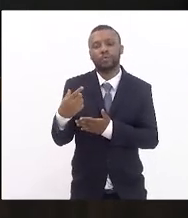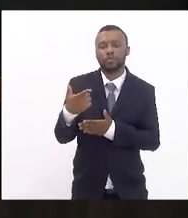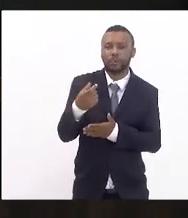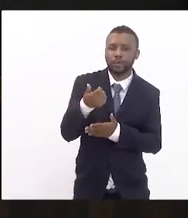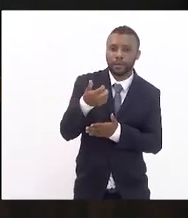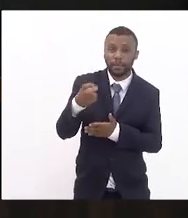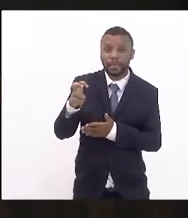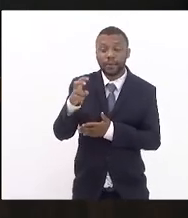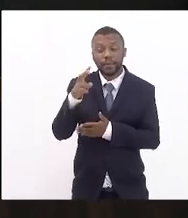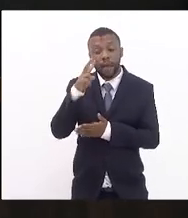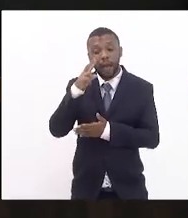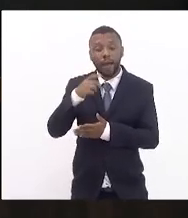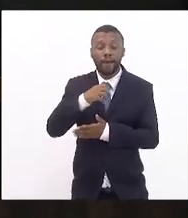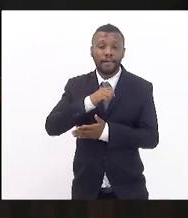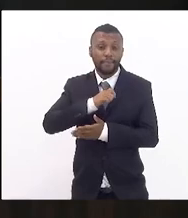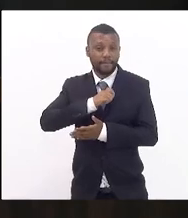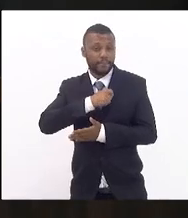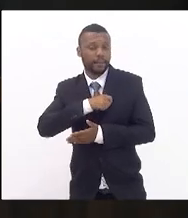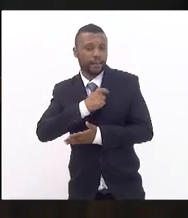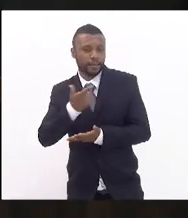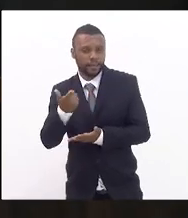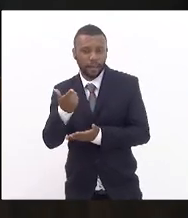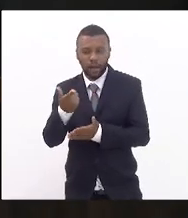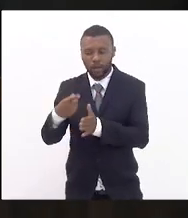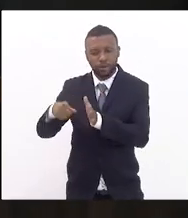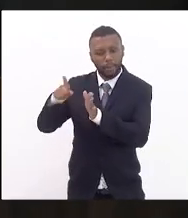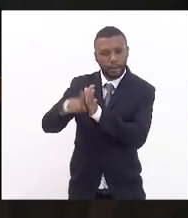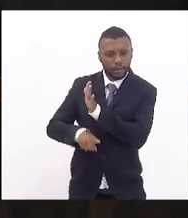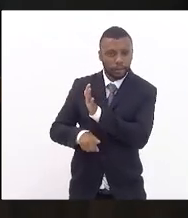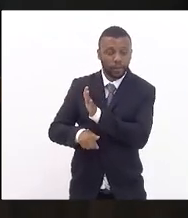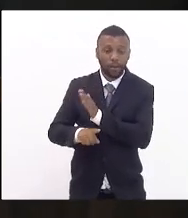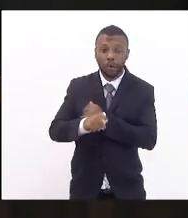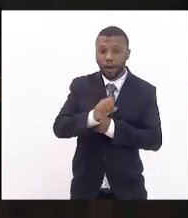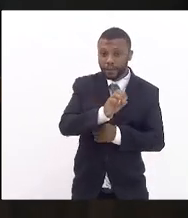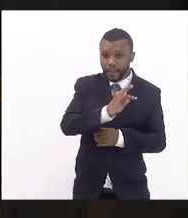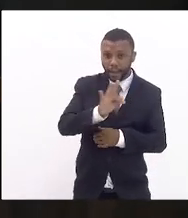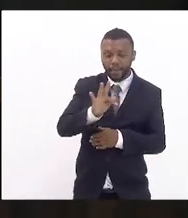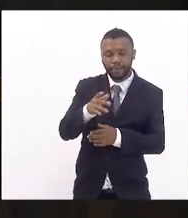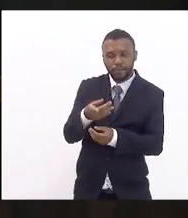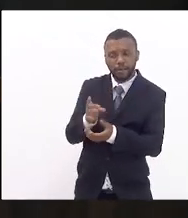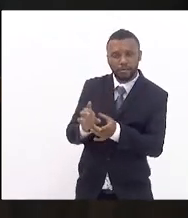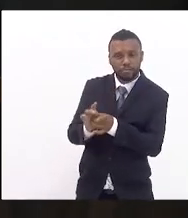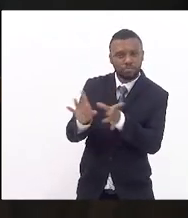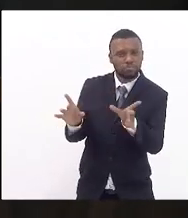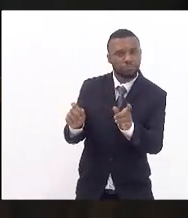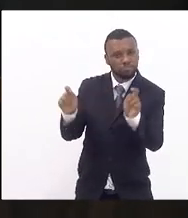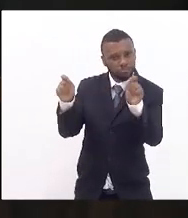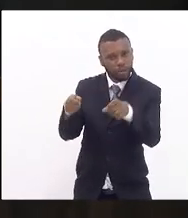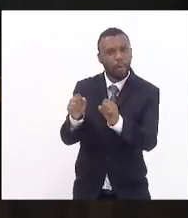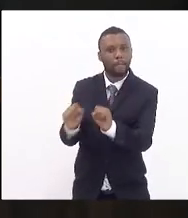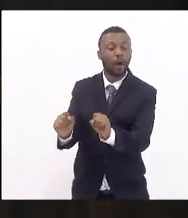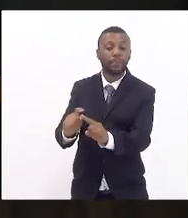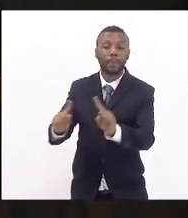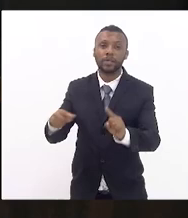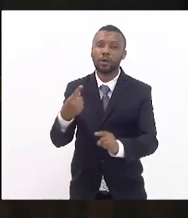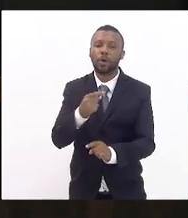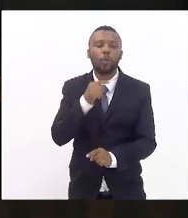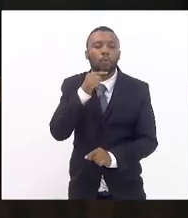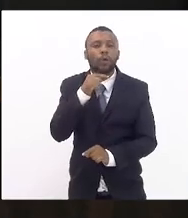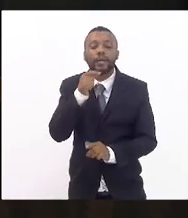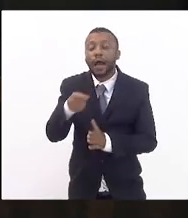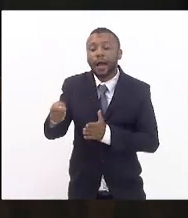o STF deu razão. Porém, a gente deu razão, mas a gente não conseguia, deputada Célia, assinar o